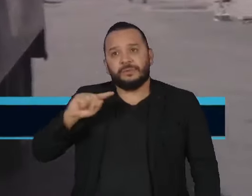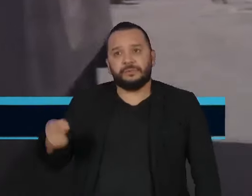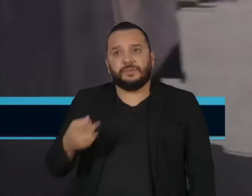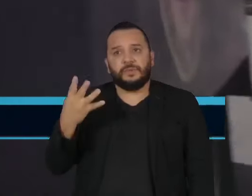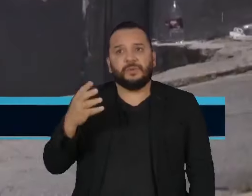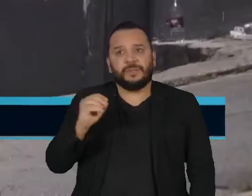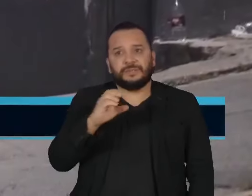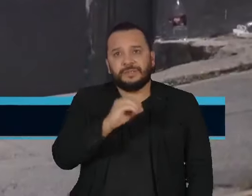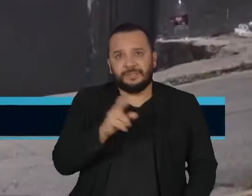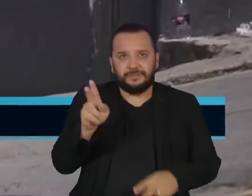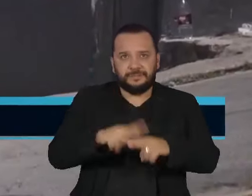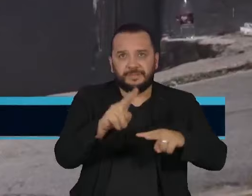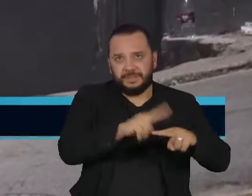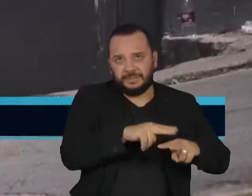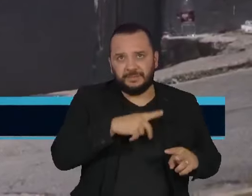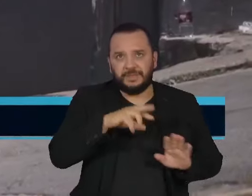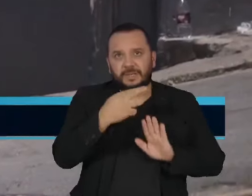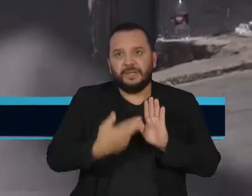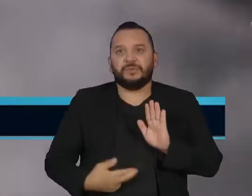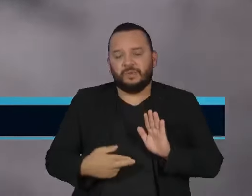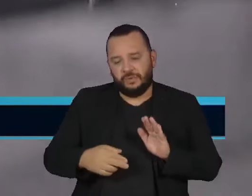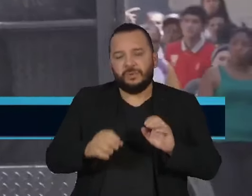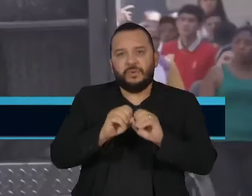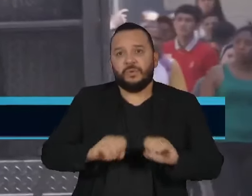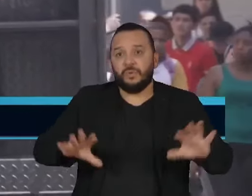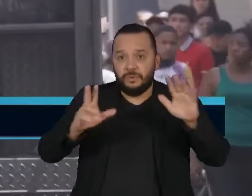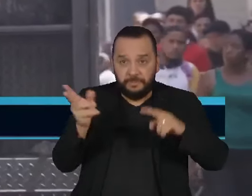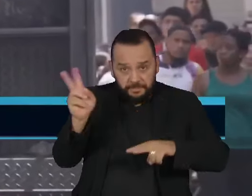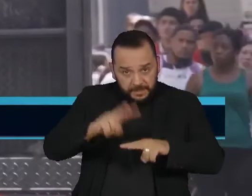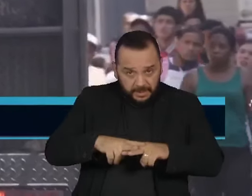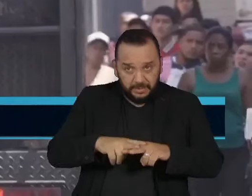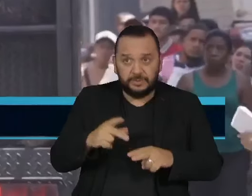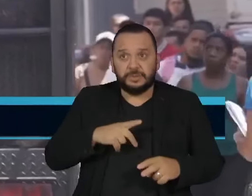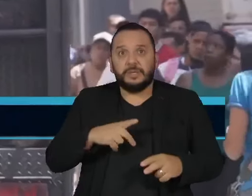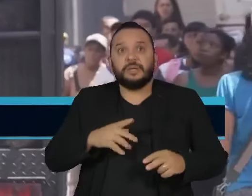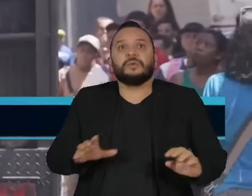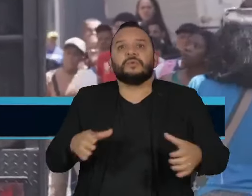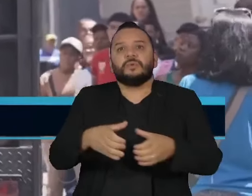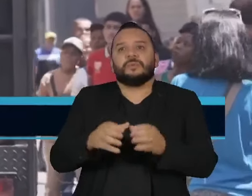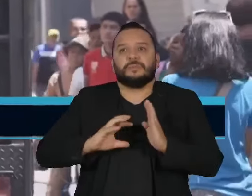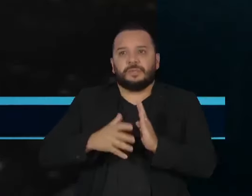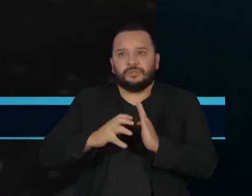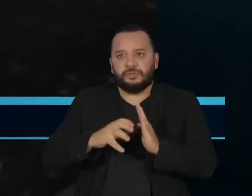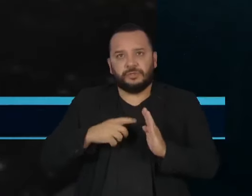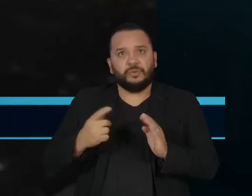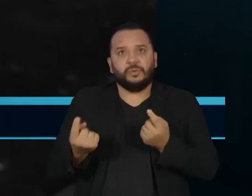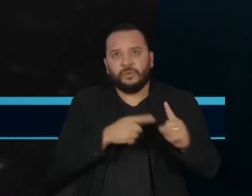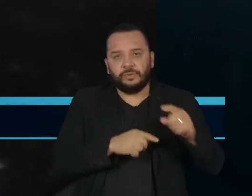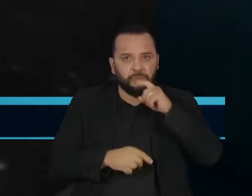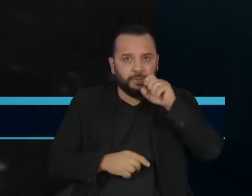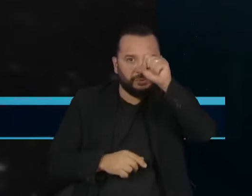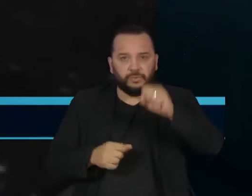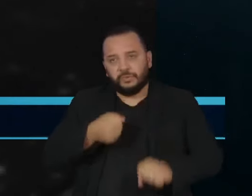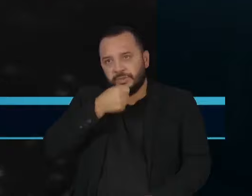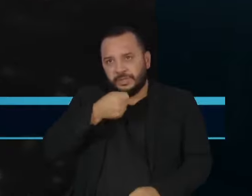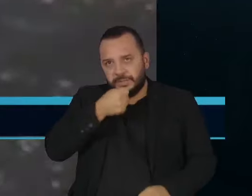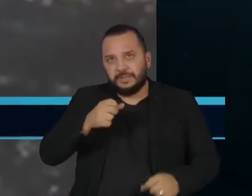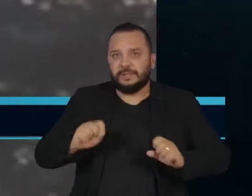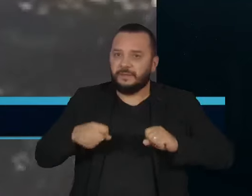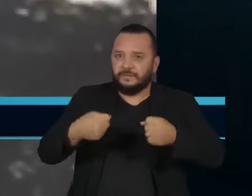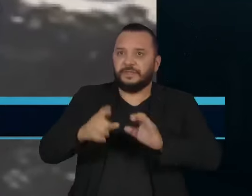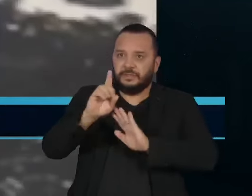2.400 prisões, segundo o relatório da ONU. Entre os presos estão integrantes de partidos da oposição, jornalistas, defensores